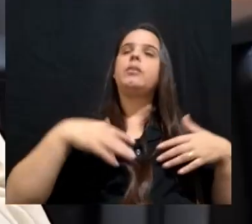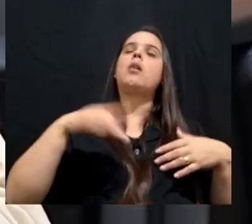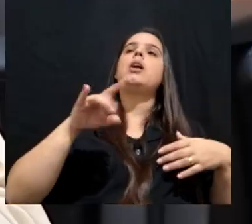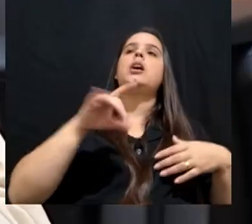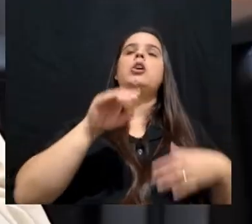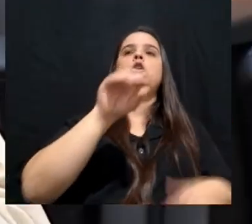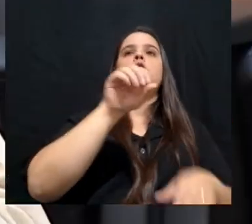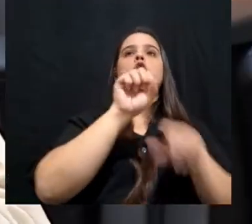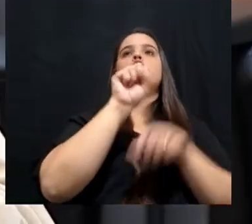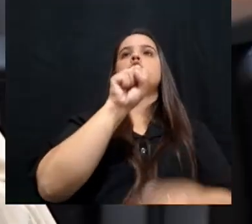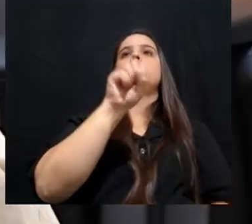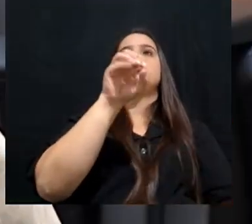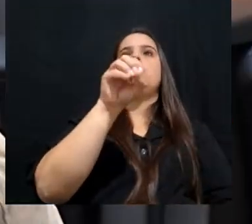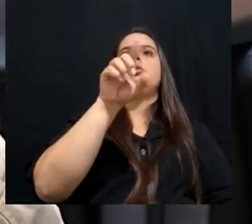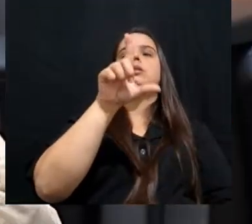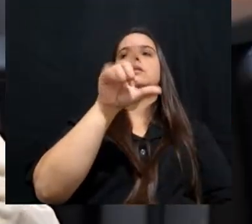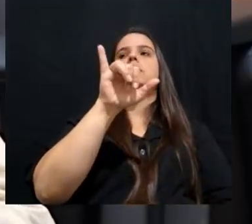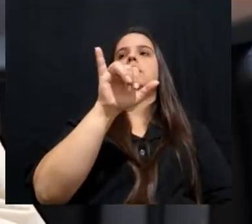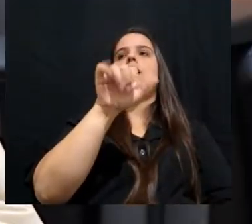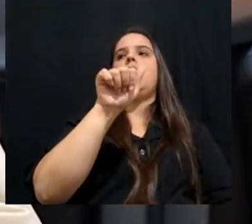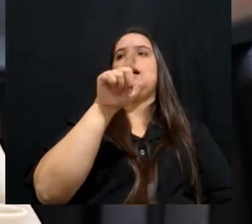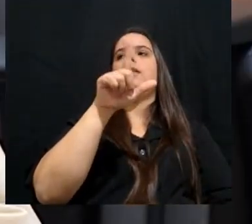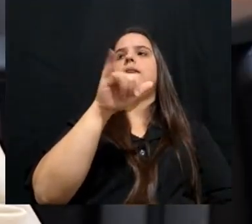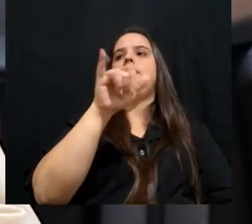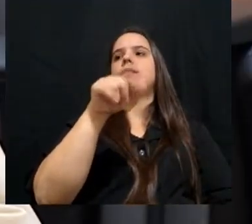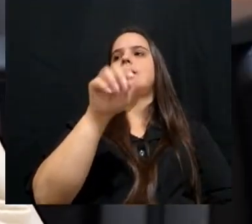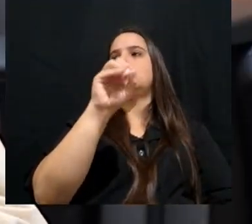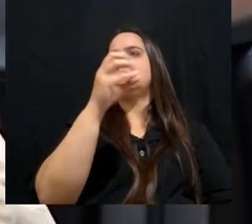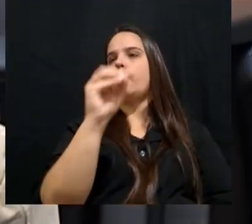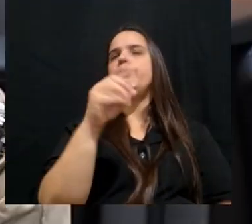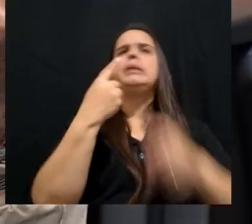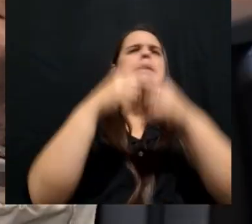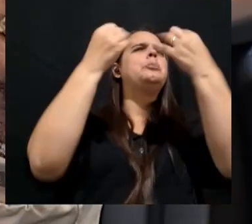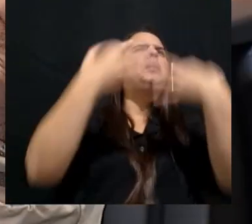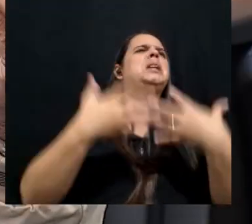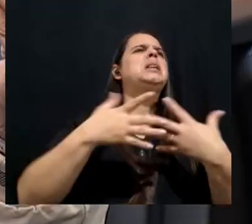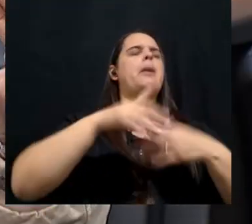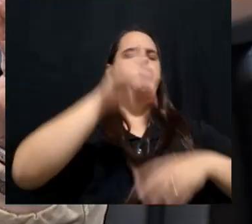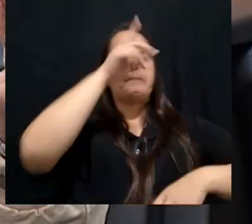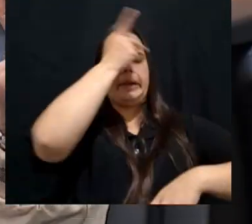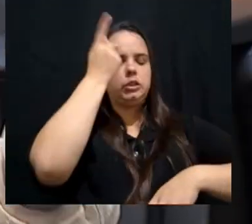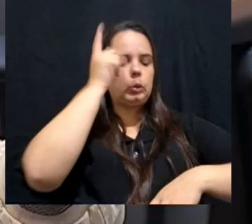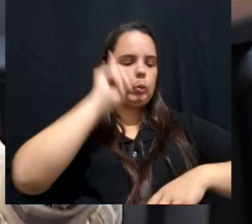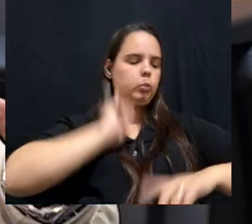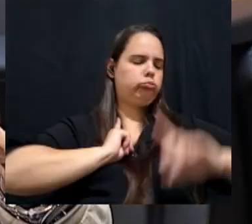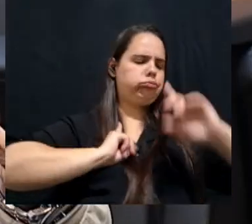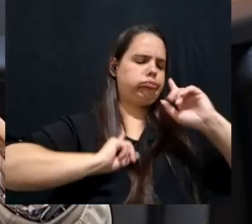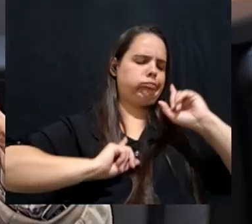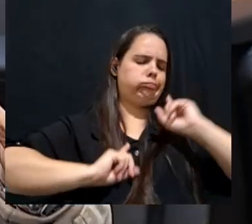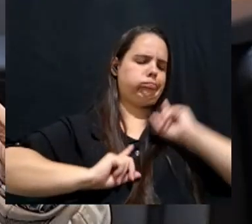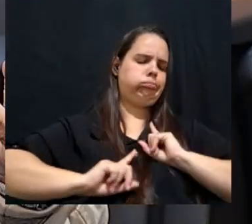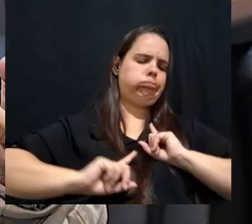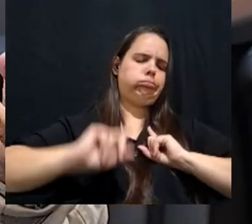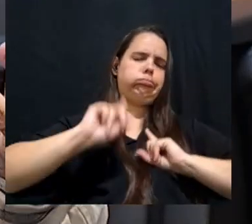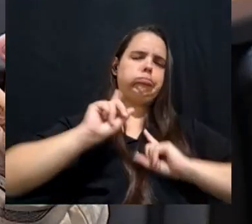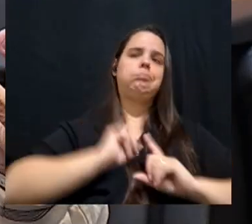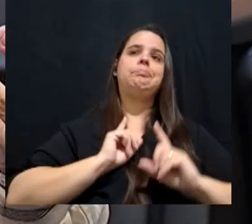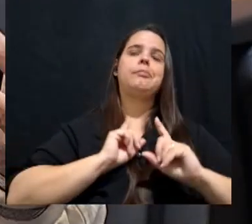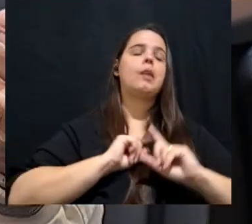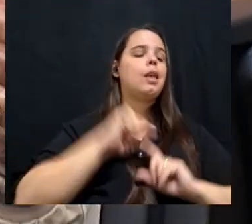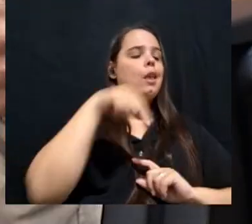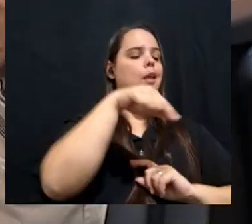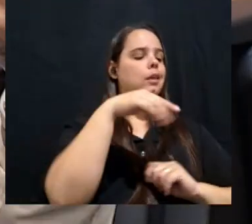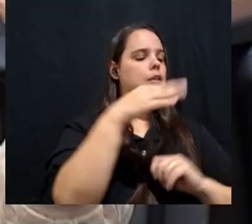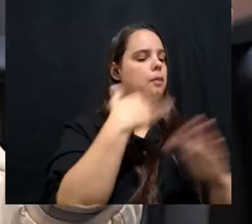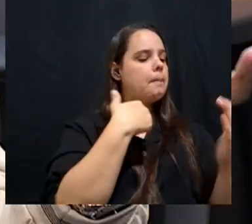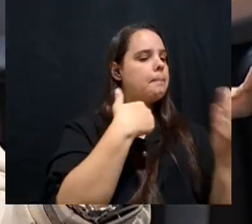Tinha gente ali, né, que estava com depressão, estava em luto, e era um momento dele se socializar. Então, não